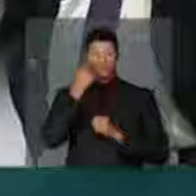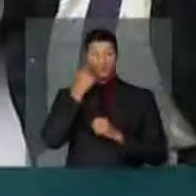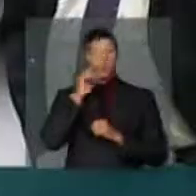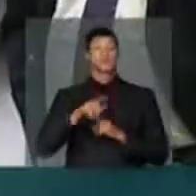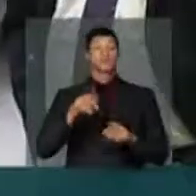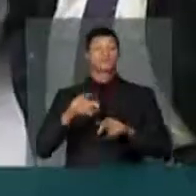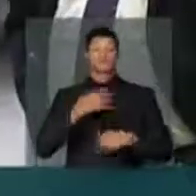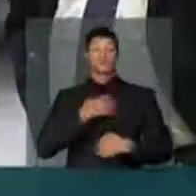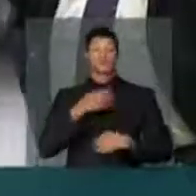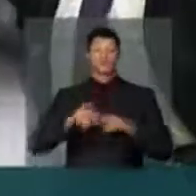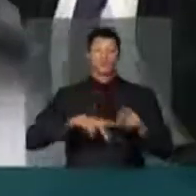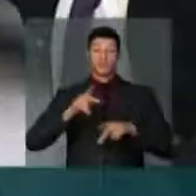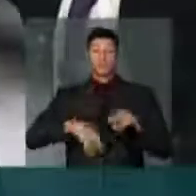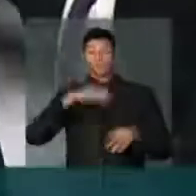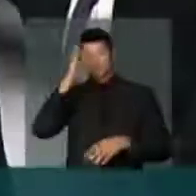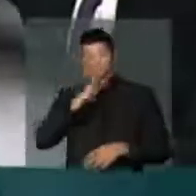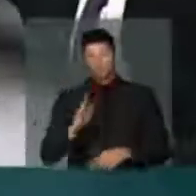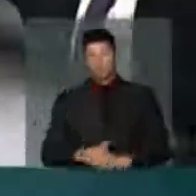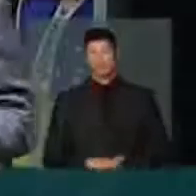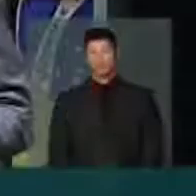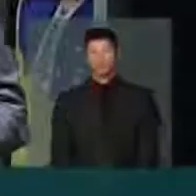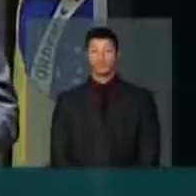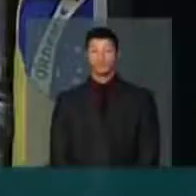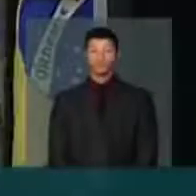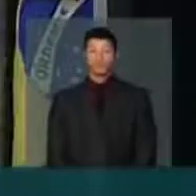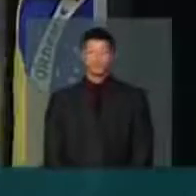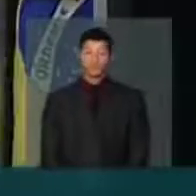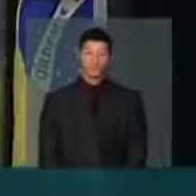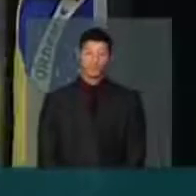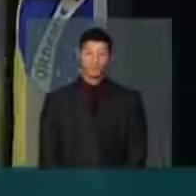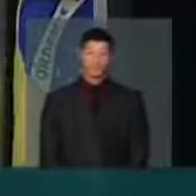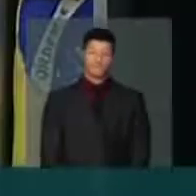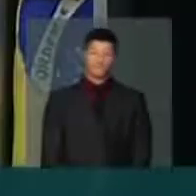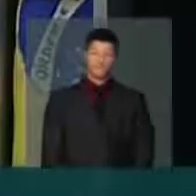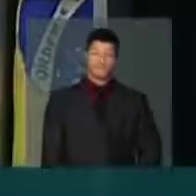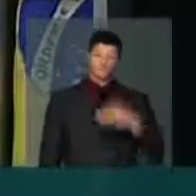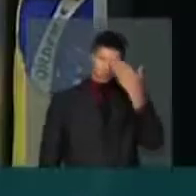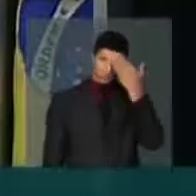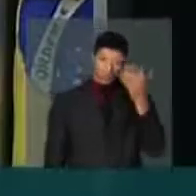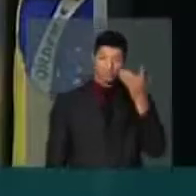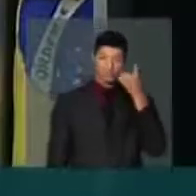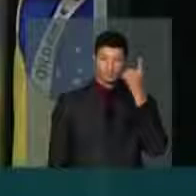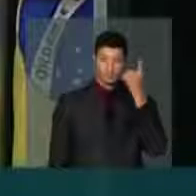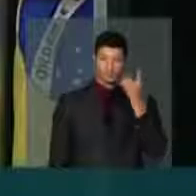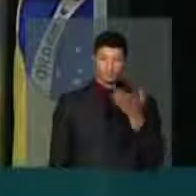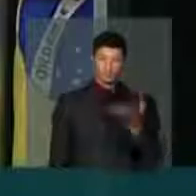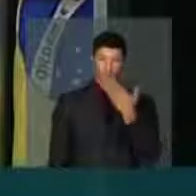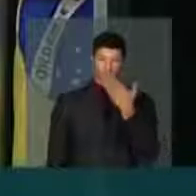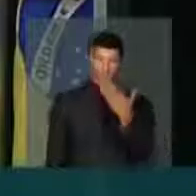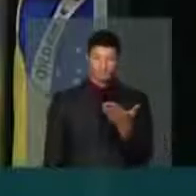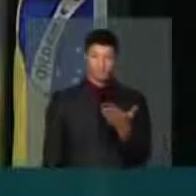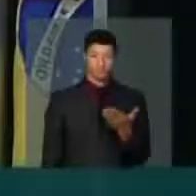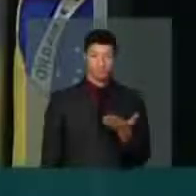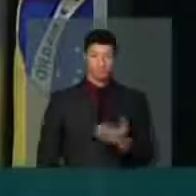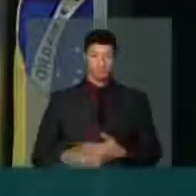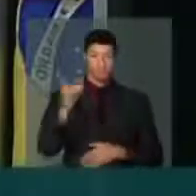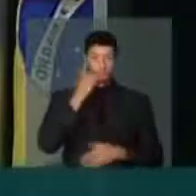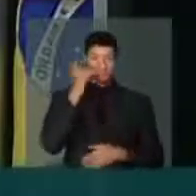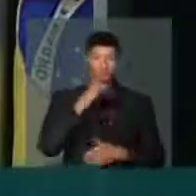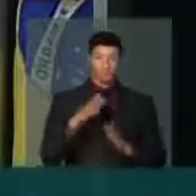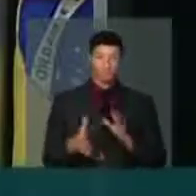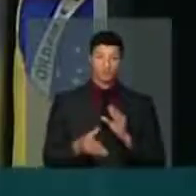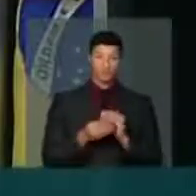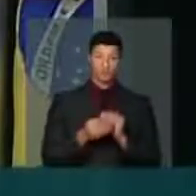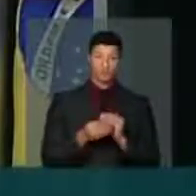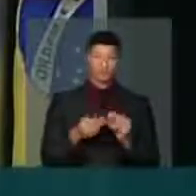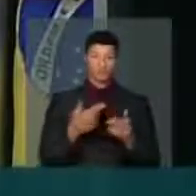Esse também é o sentimento da população brasileira. Muito obrigado, nobre deputado. Peço ao deputado Moroni Torga